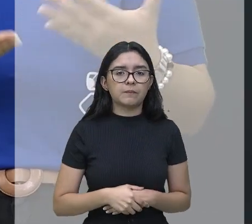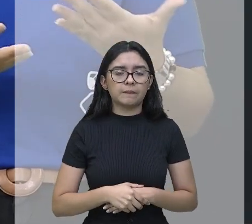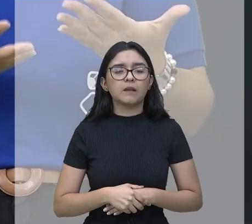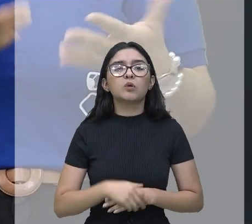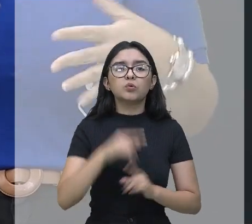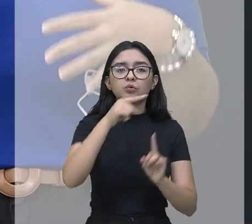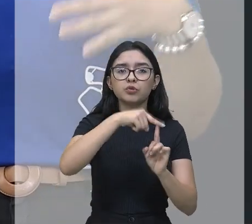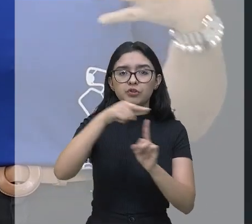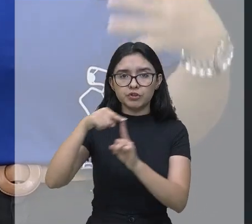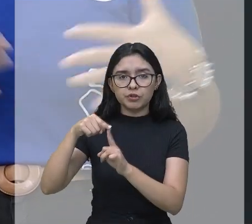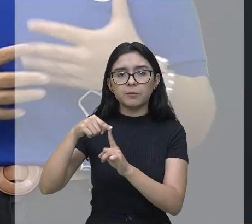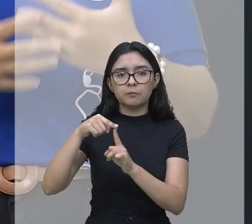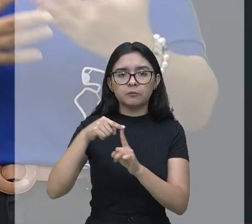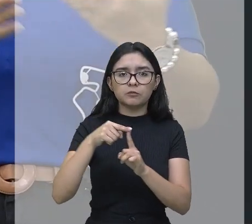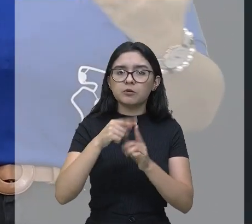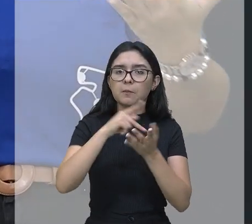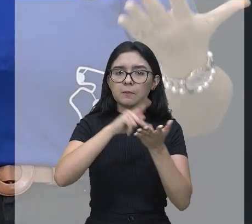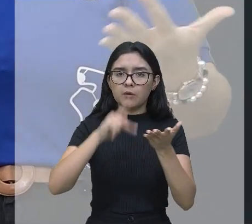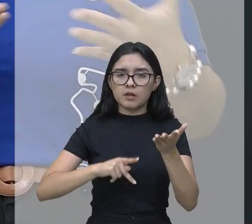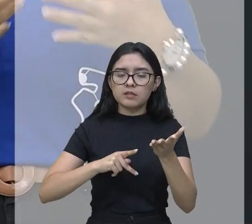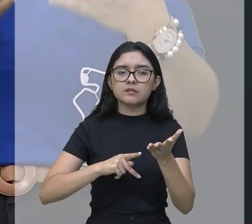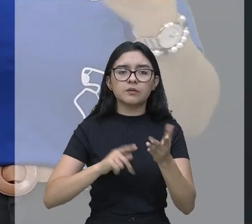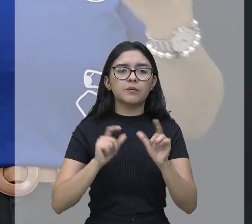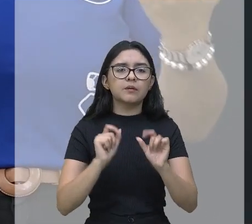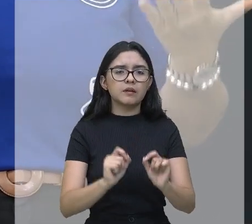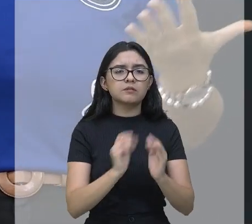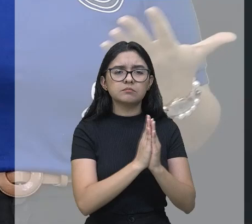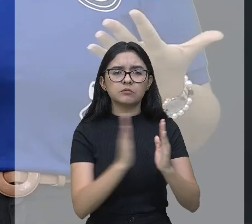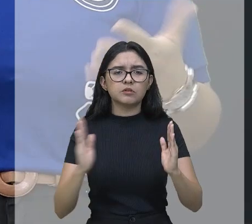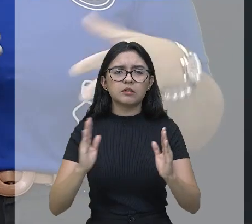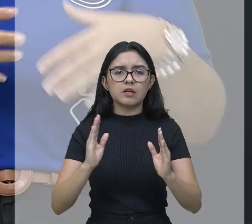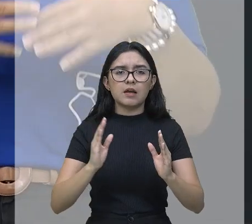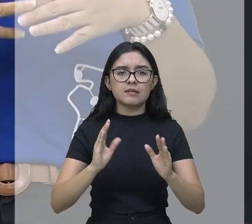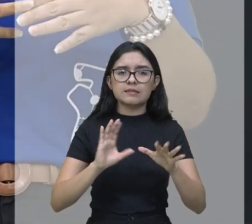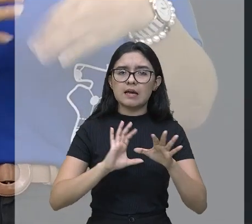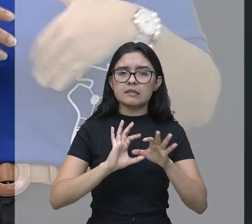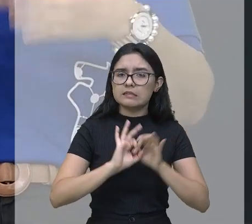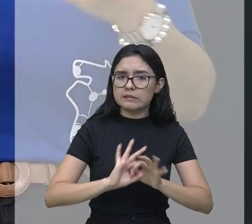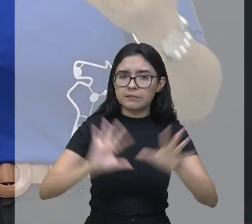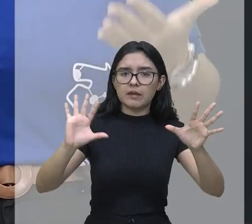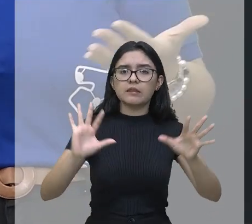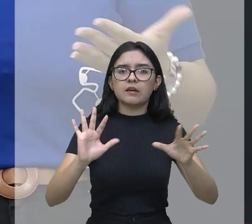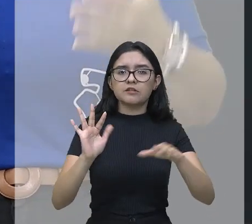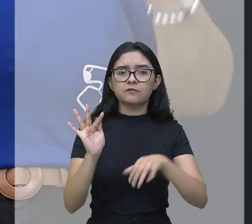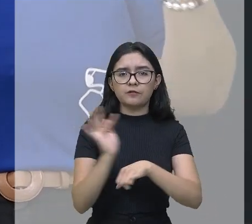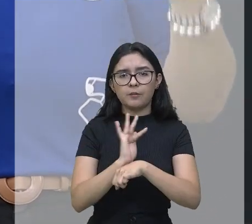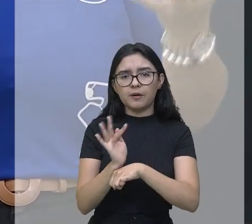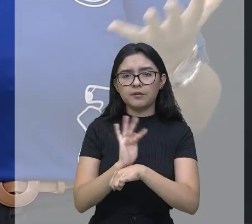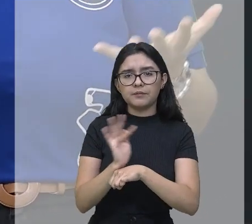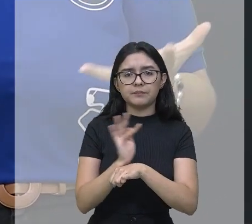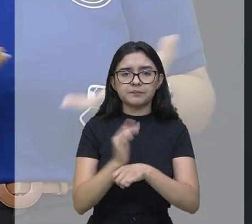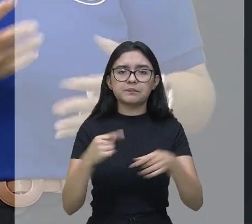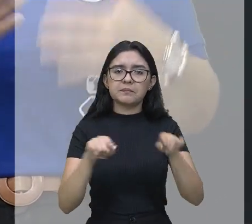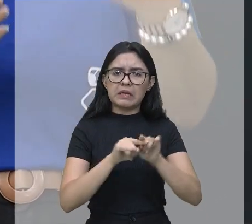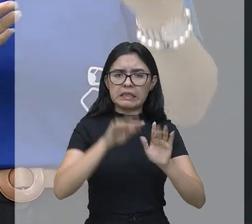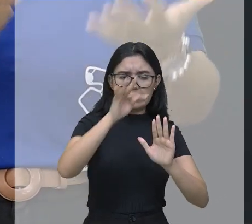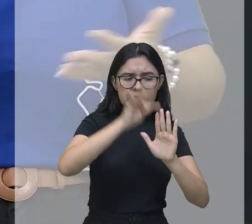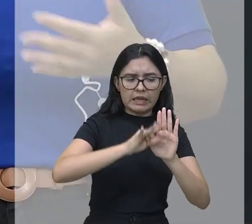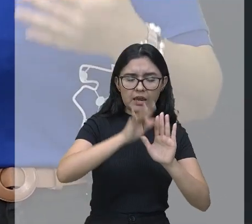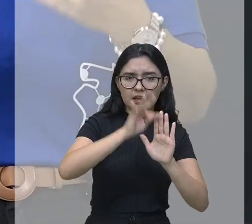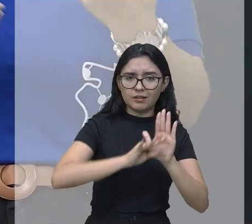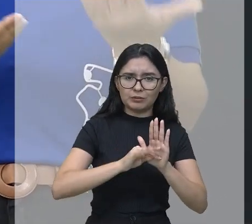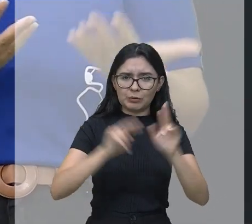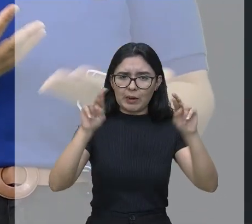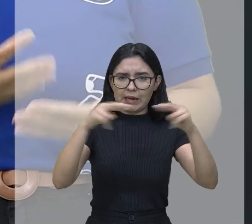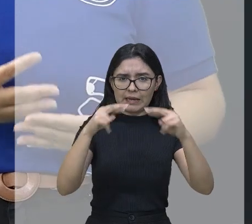de escrita justamente esse processo da liberdade formal, de textos sem rima, né,